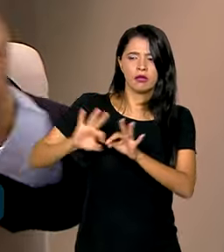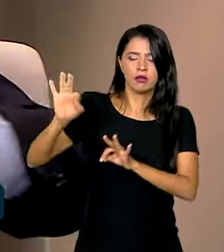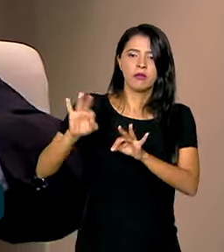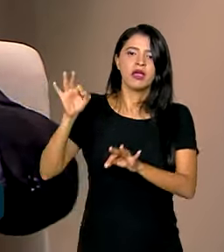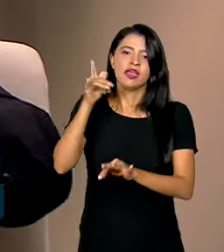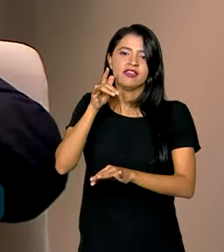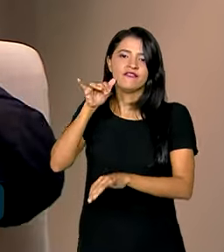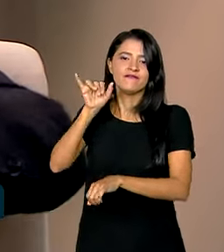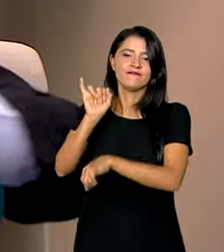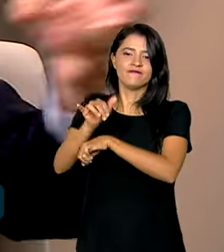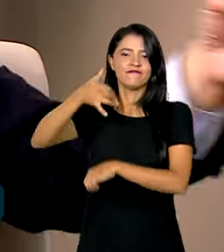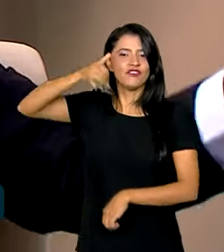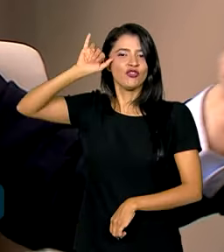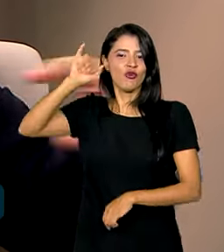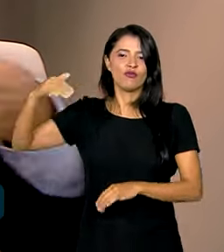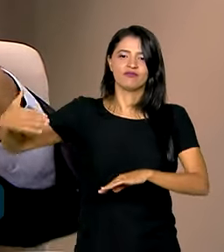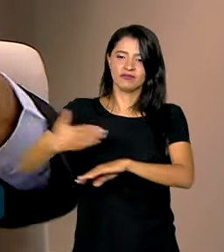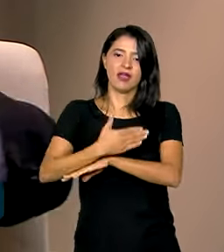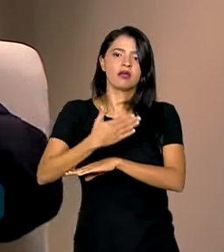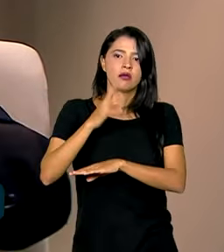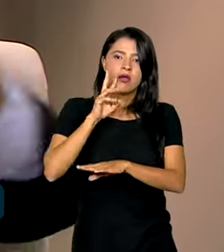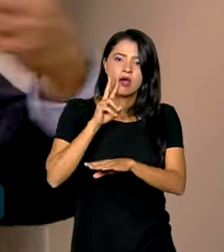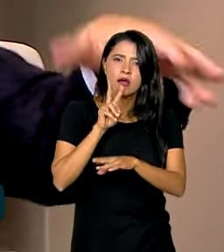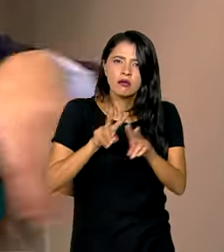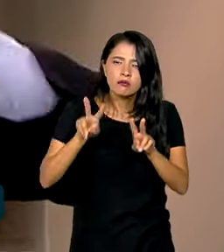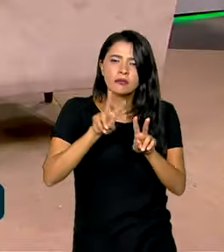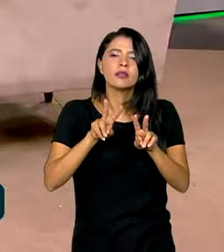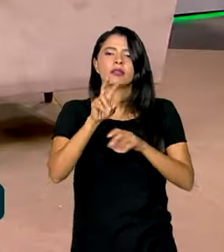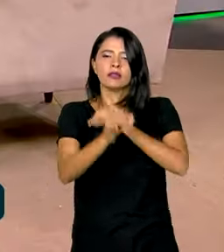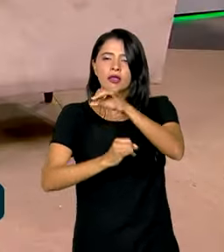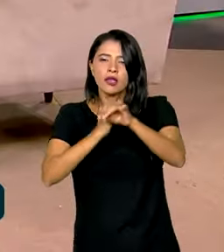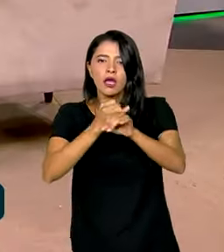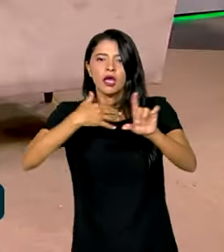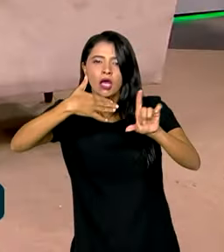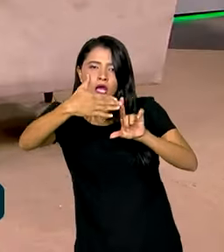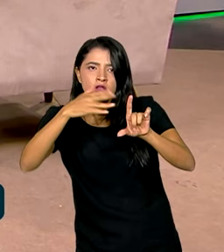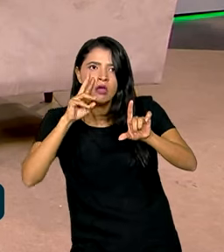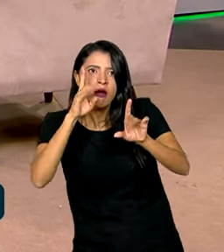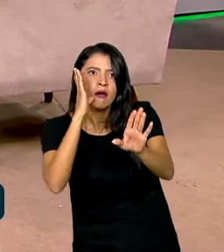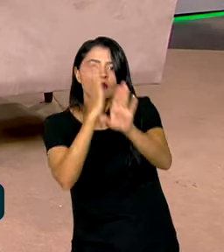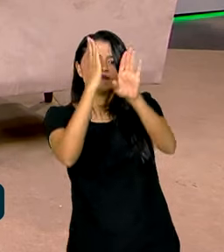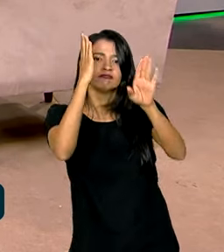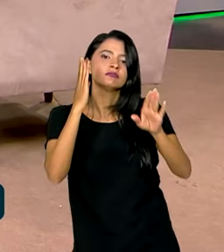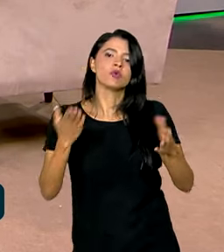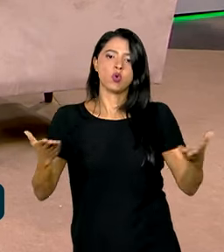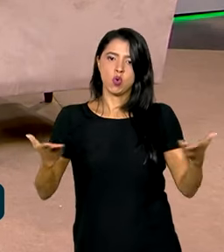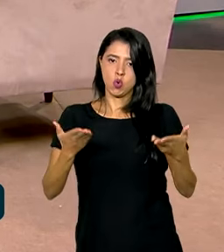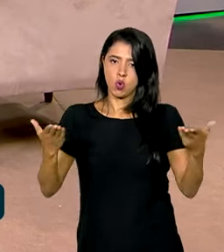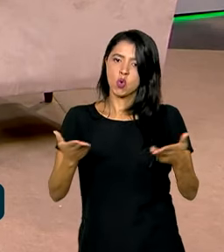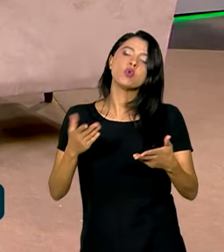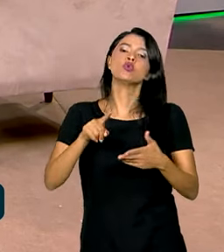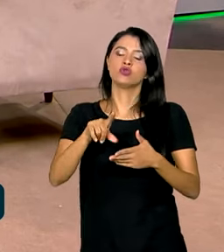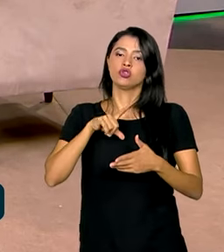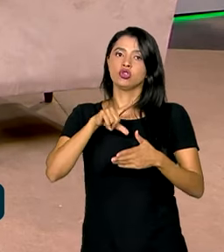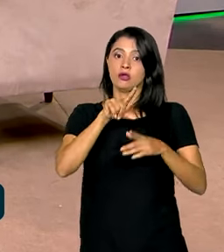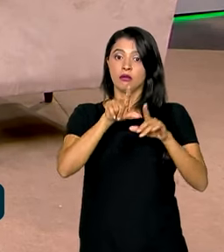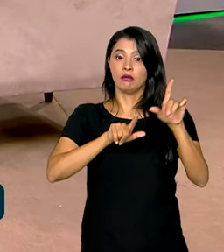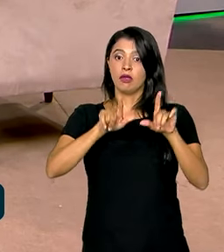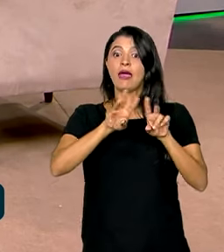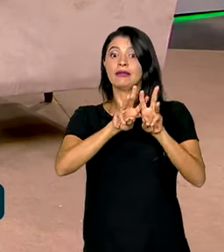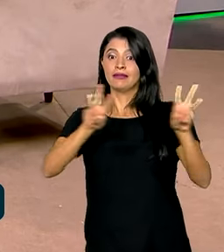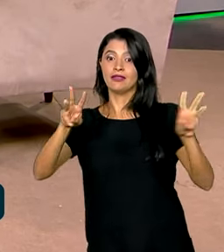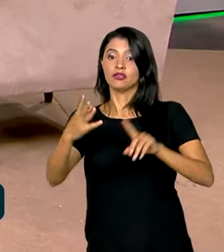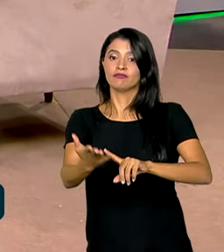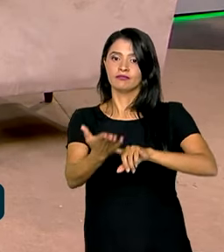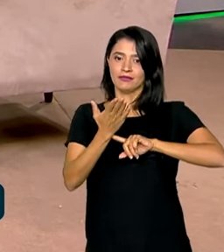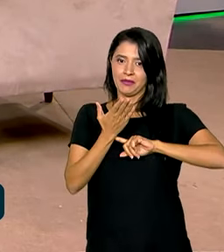impedimento de ataques, e isso muito pela internet, pelas plataformas. Tivemos hoje um nível mais alto de colaboração dessas plataformas do que